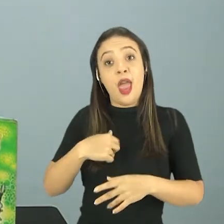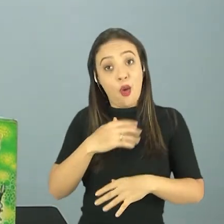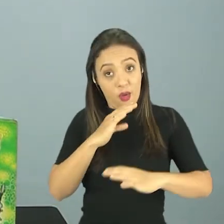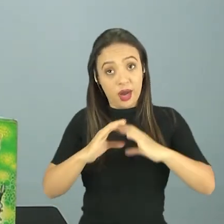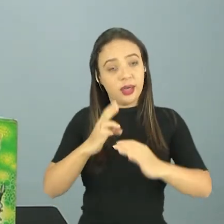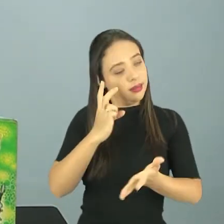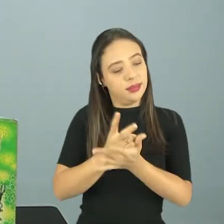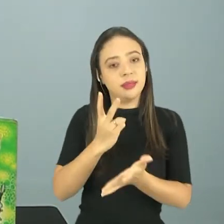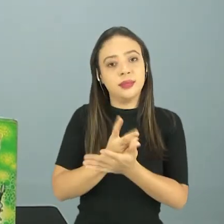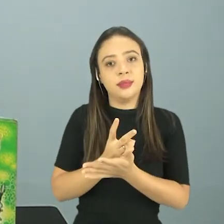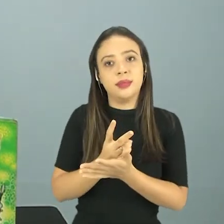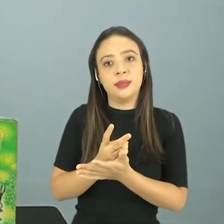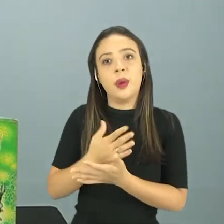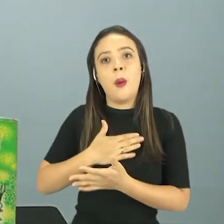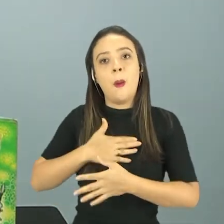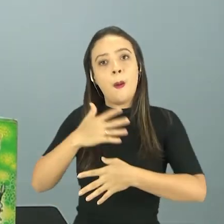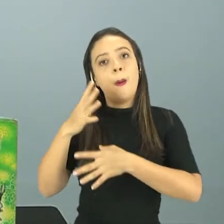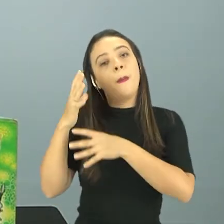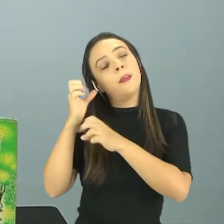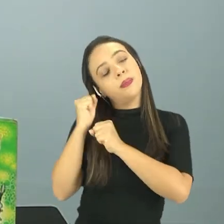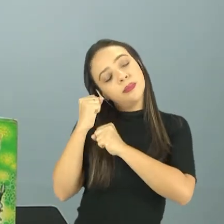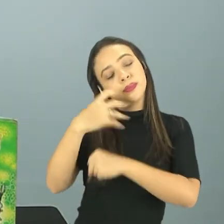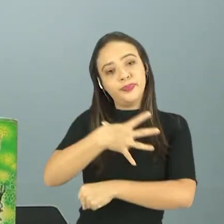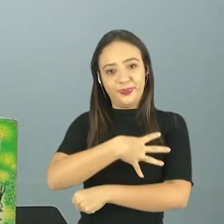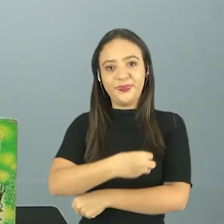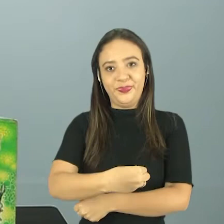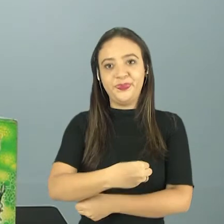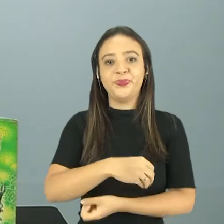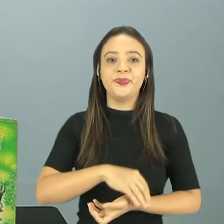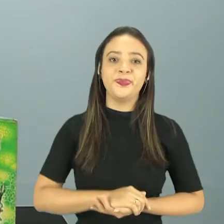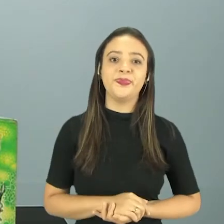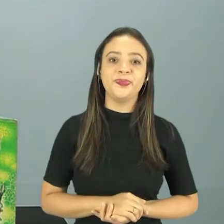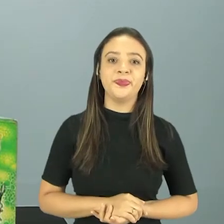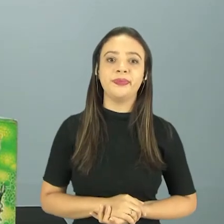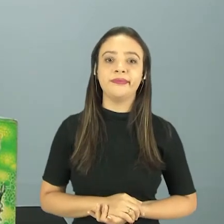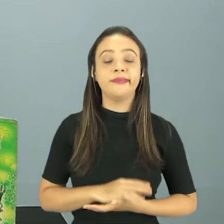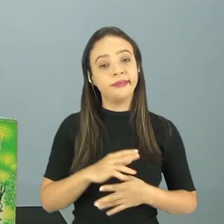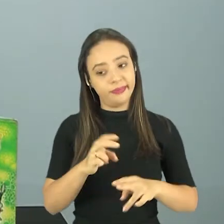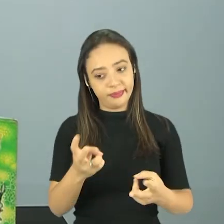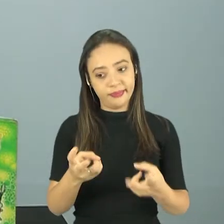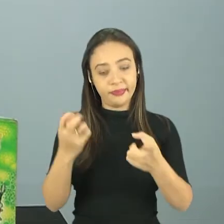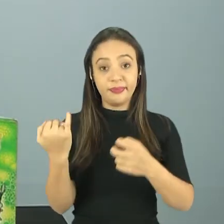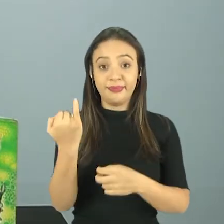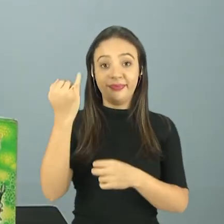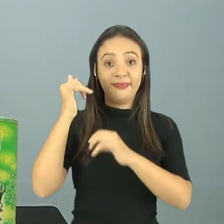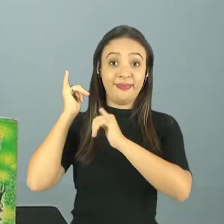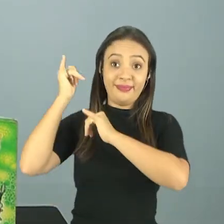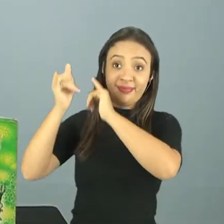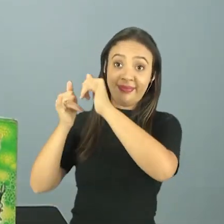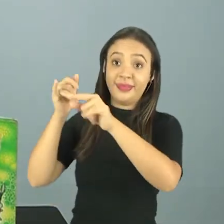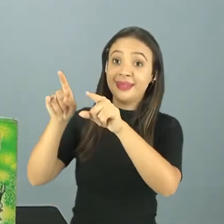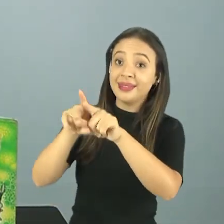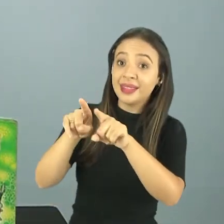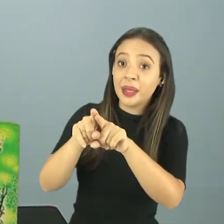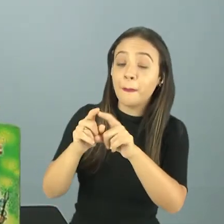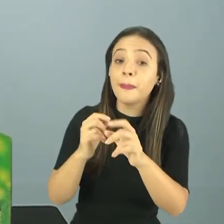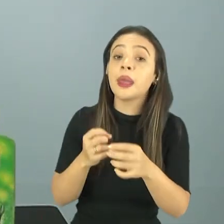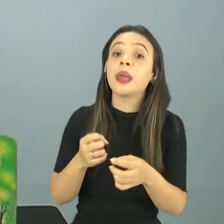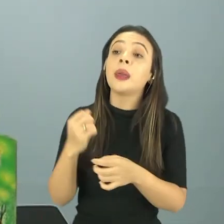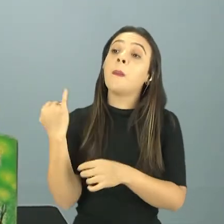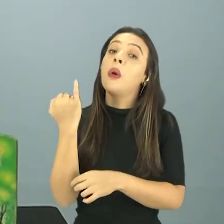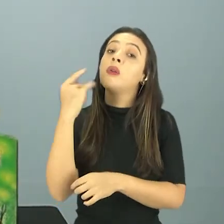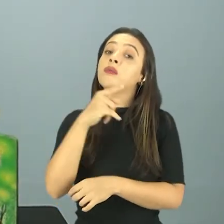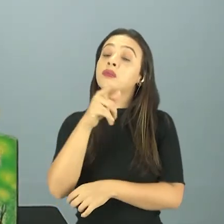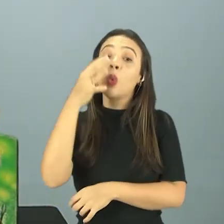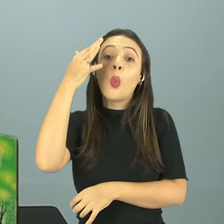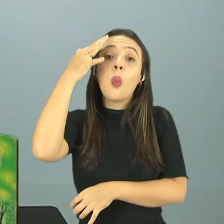filho, né, para dormir. Então aí a gente vê a importância da lenda e também a importância de você compreender que